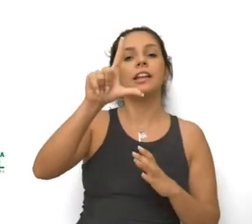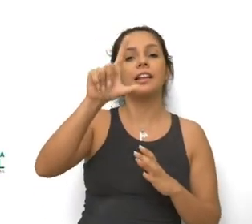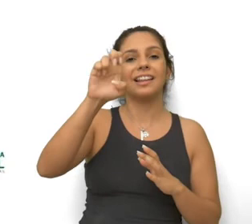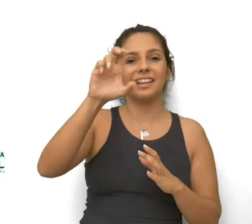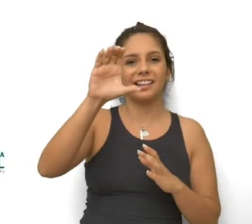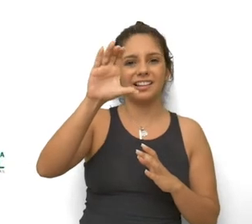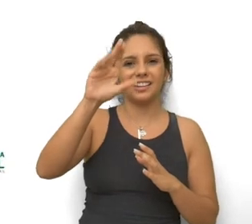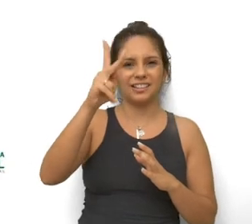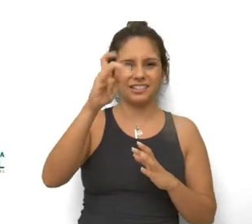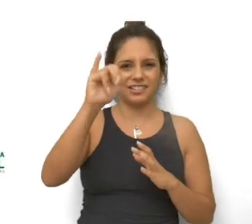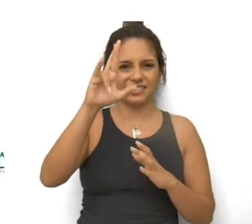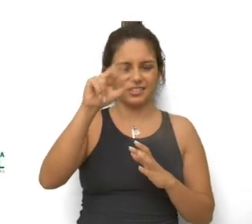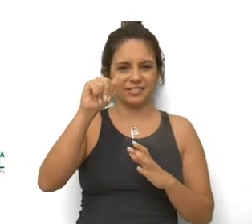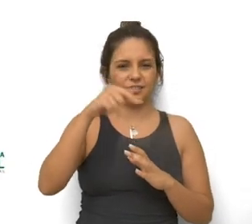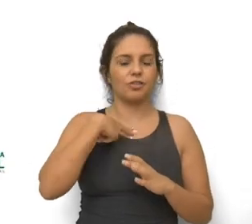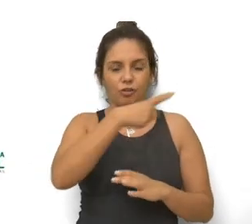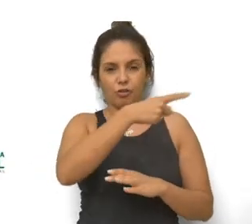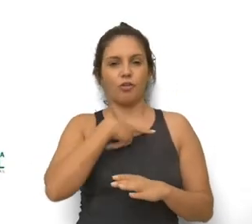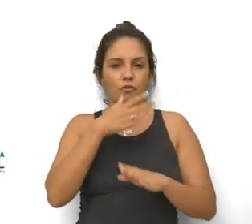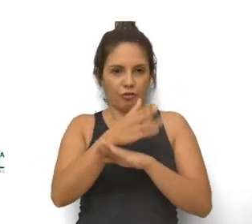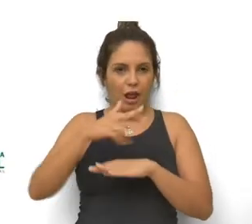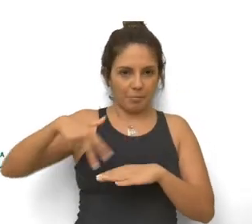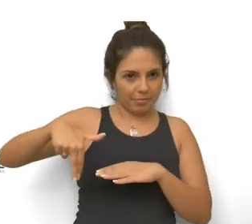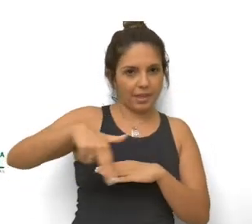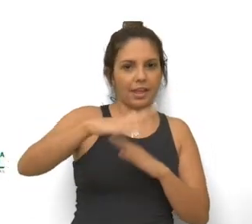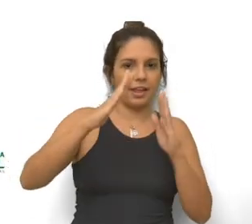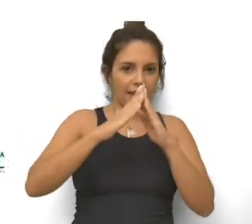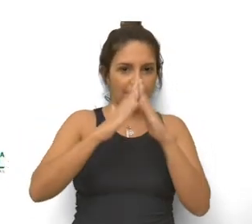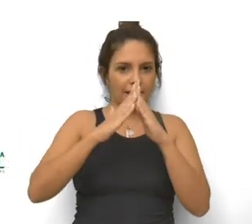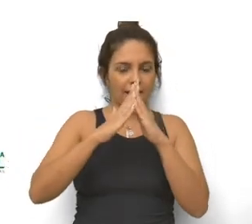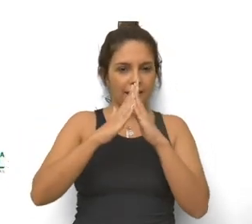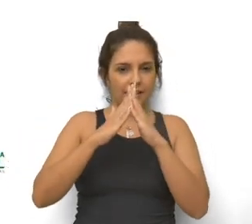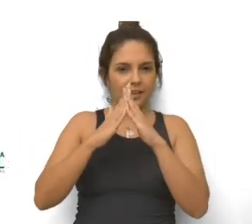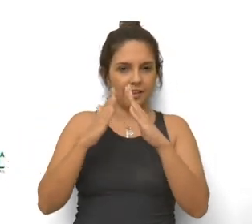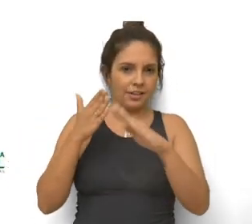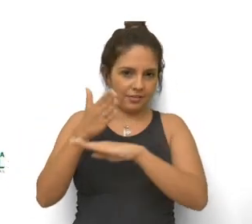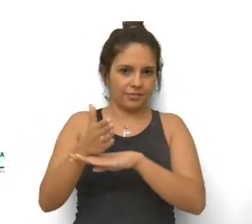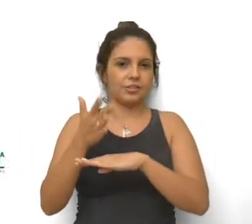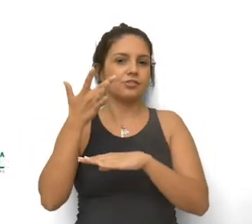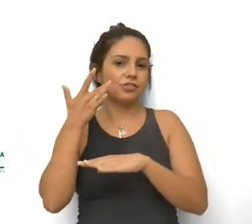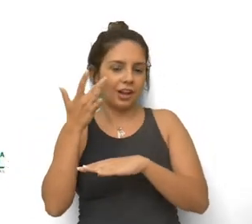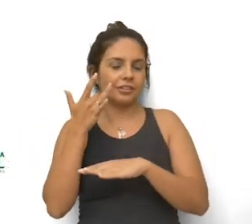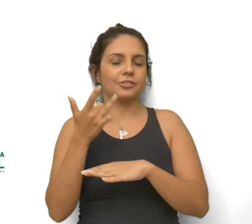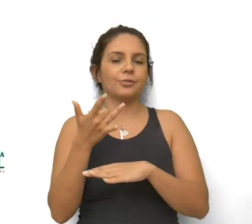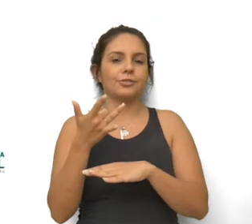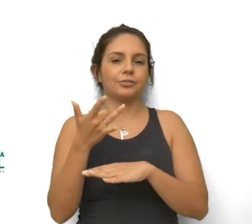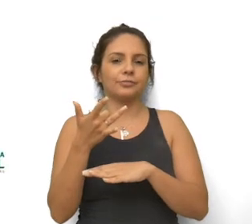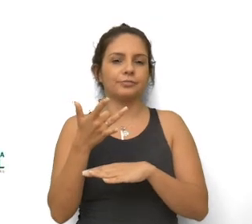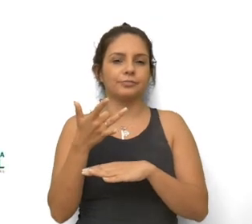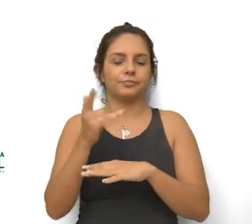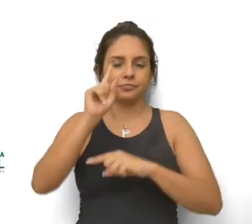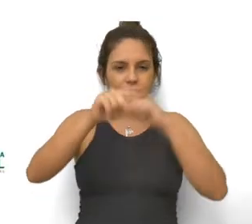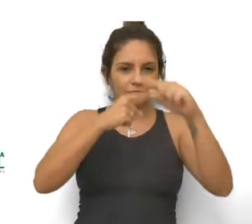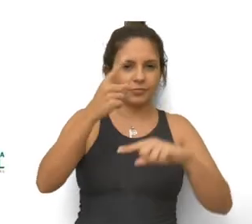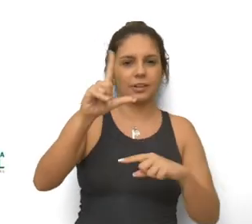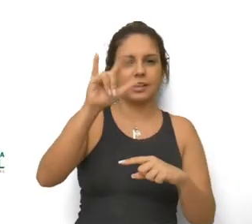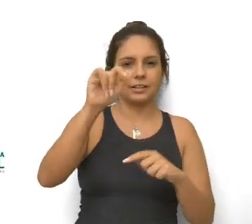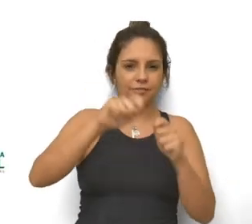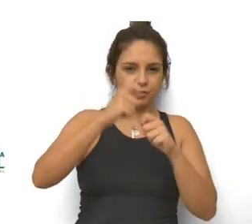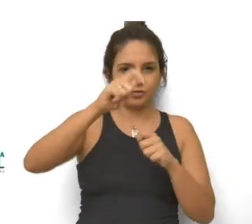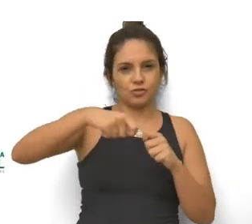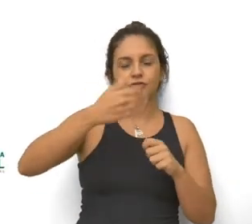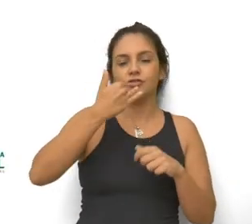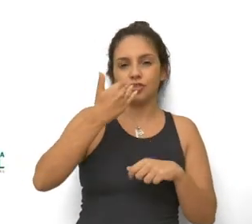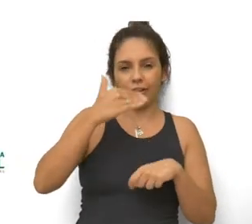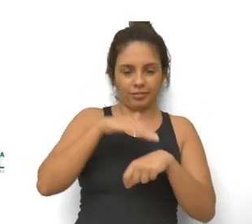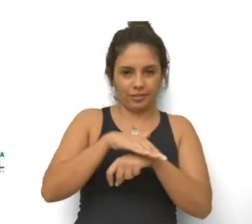uma espetáculo, janela. e a gente saiu a pé da casa da Linda, foi até o teatro, e depois a Linda fez um